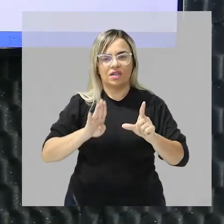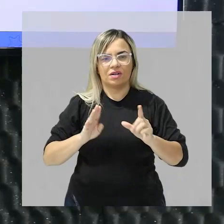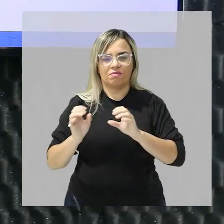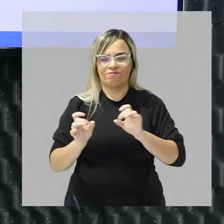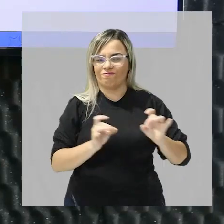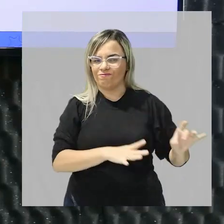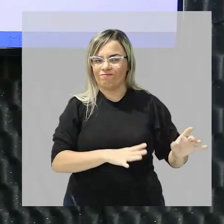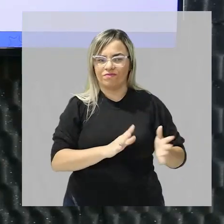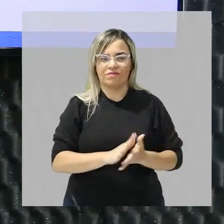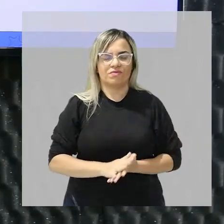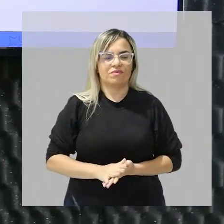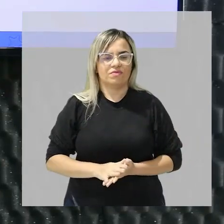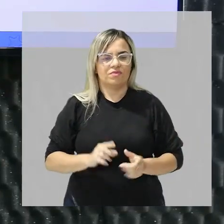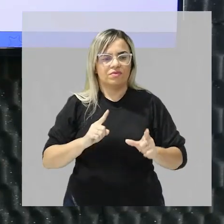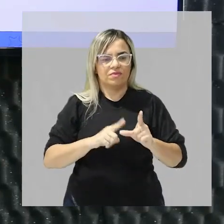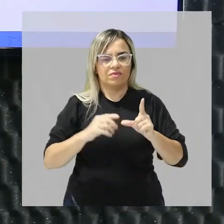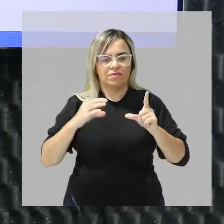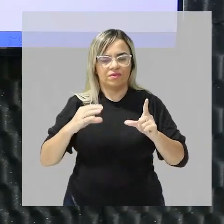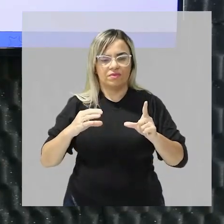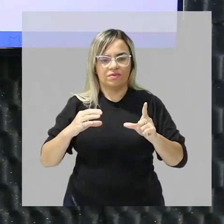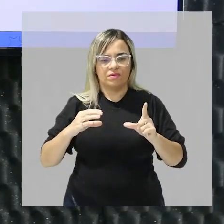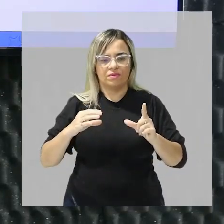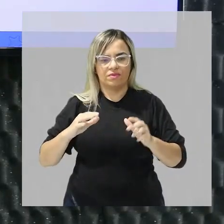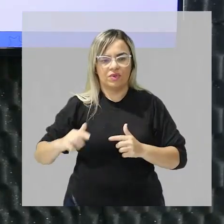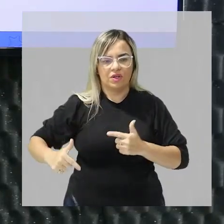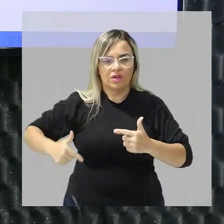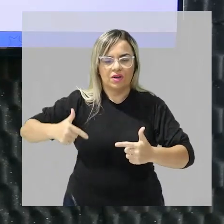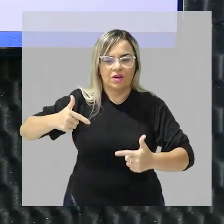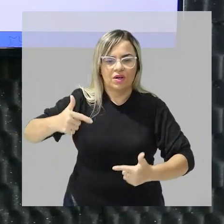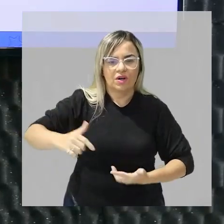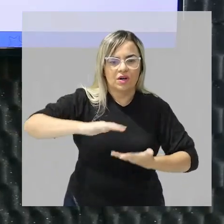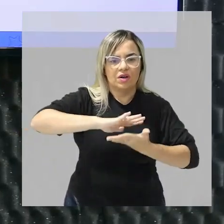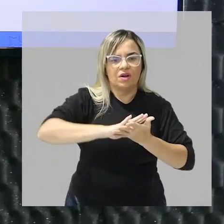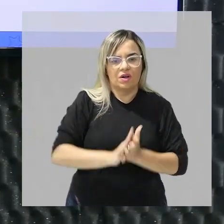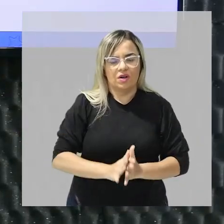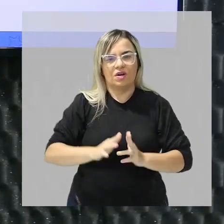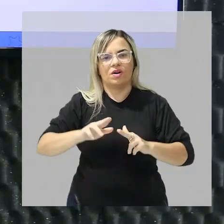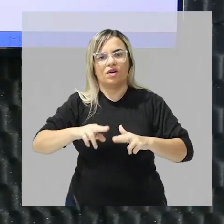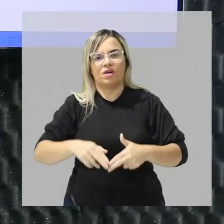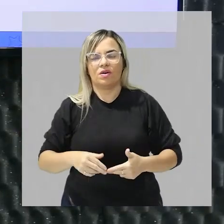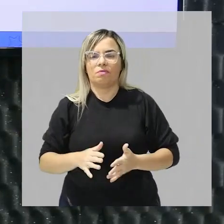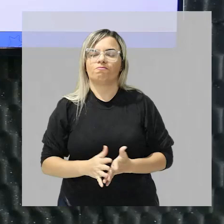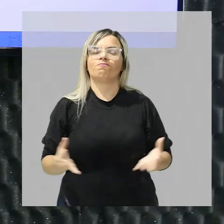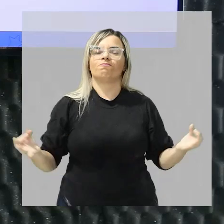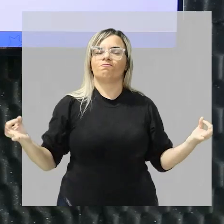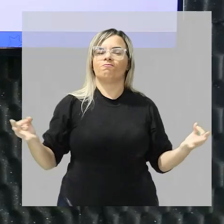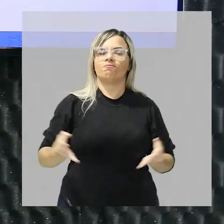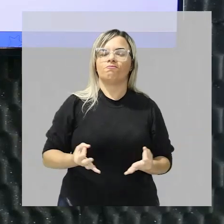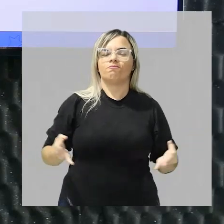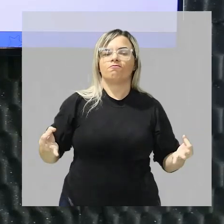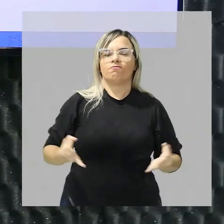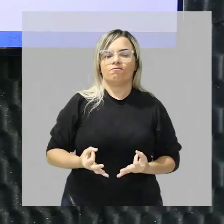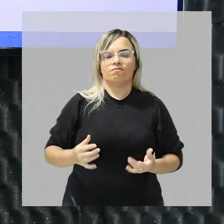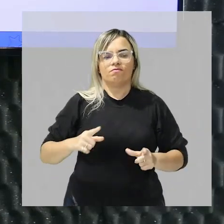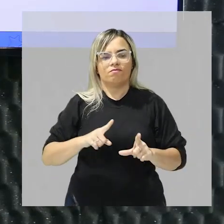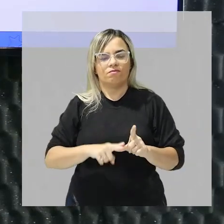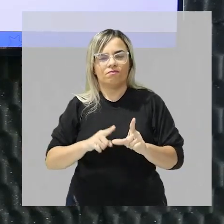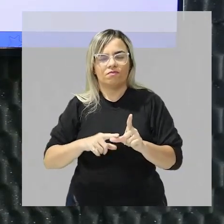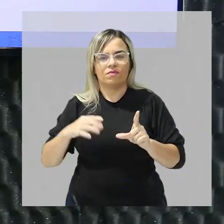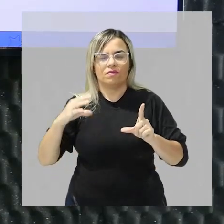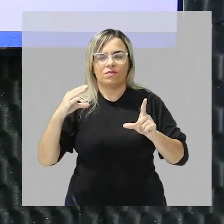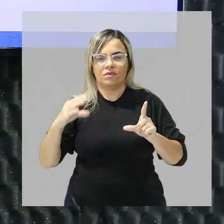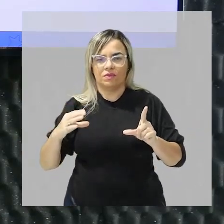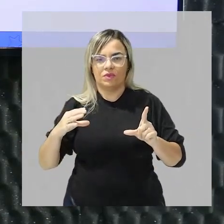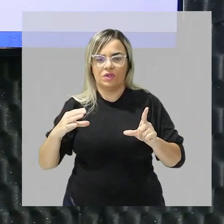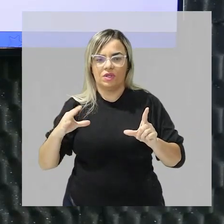correta. Combater discriminações étnicas. Perfeito. A letra C,